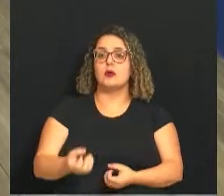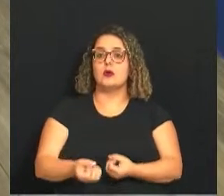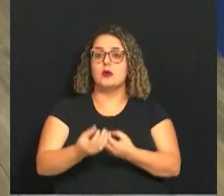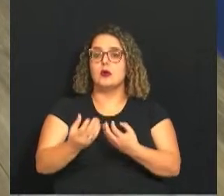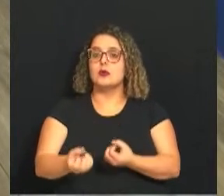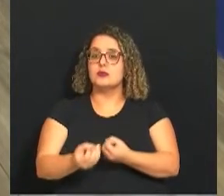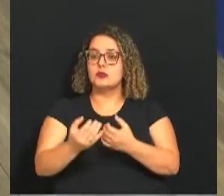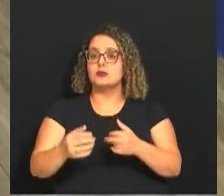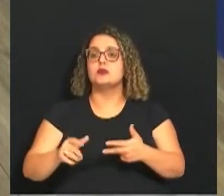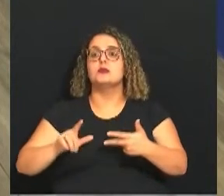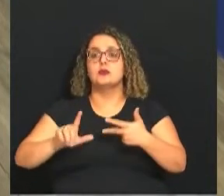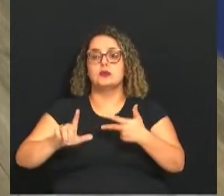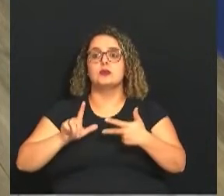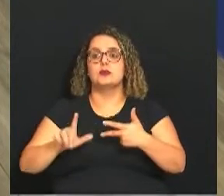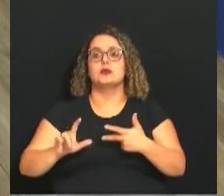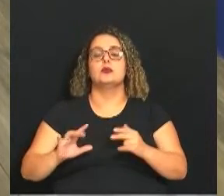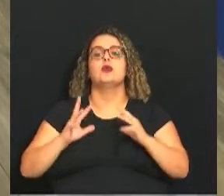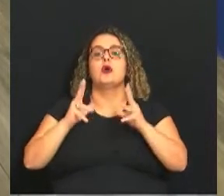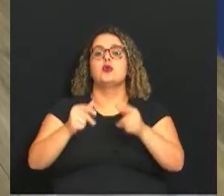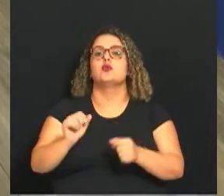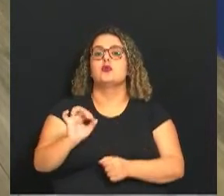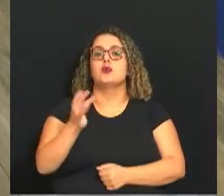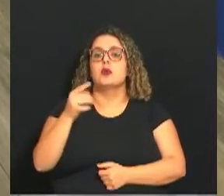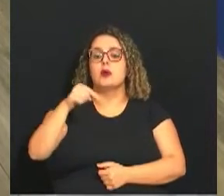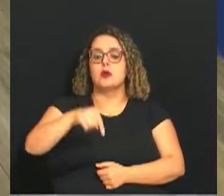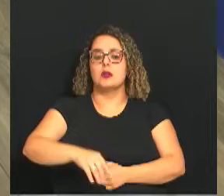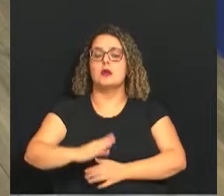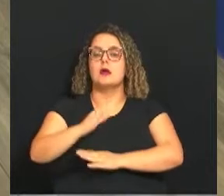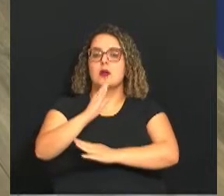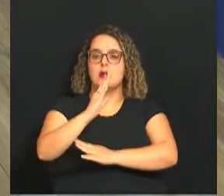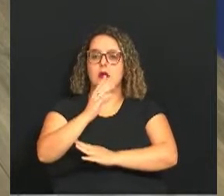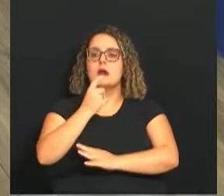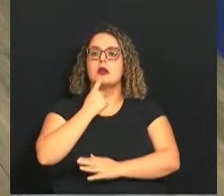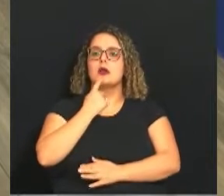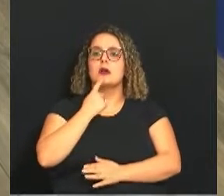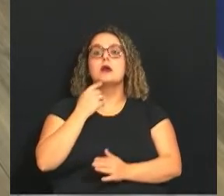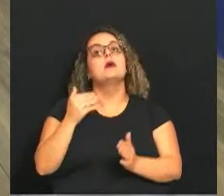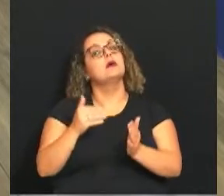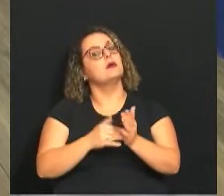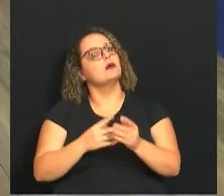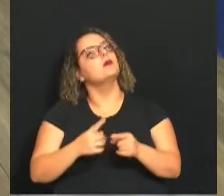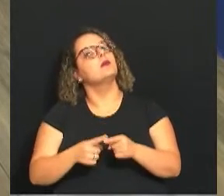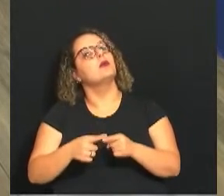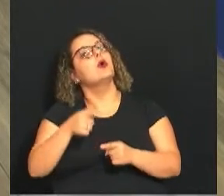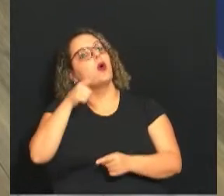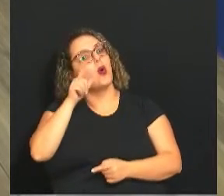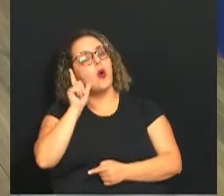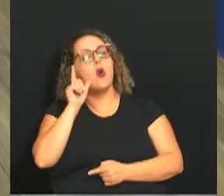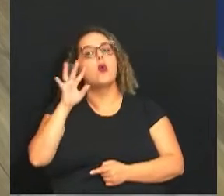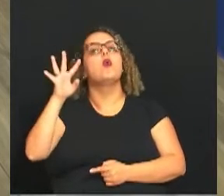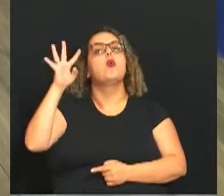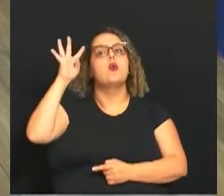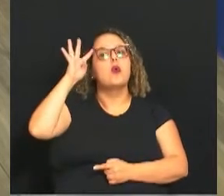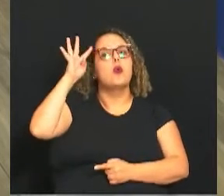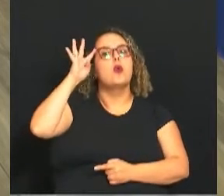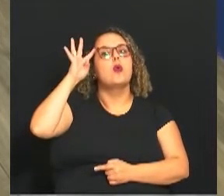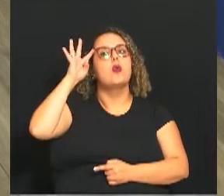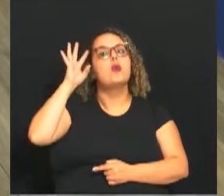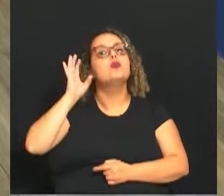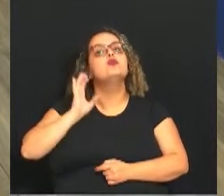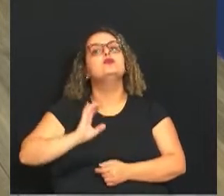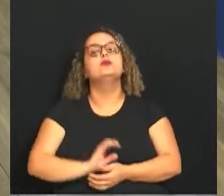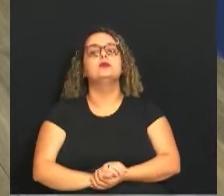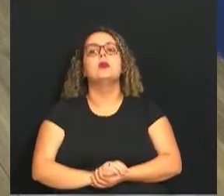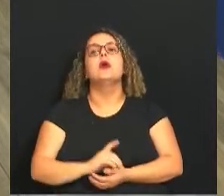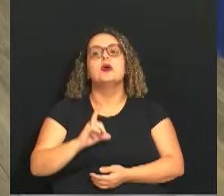do Legislativo, do que acontece aqui na Câmara de Campinas, até porque ontem, na quarta-feira de cinzas, nós tivemos